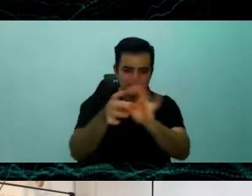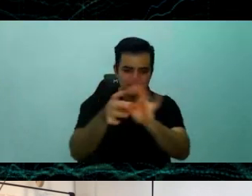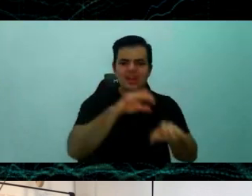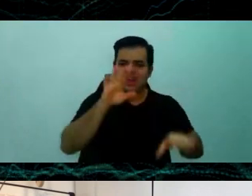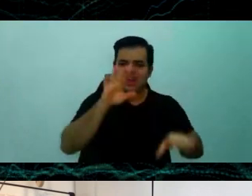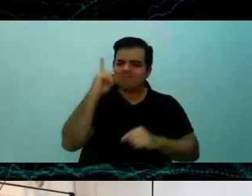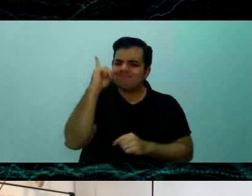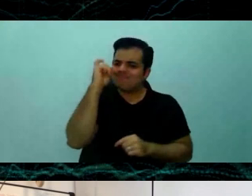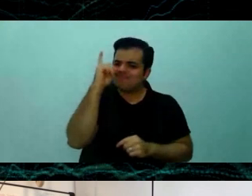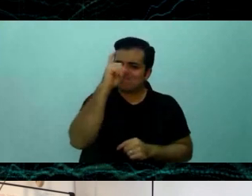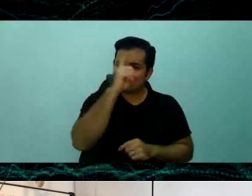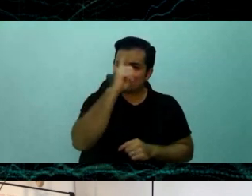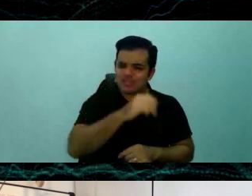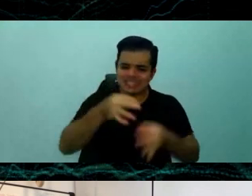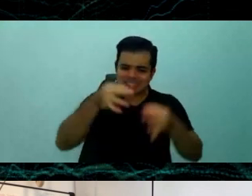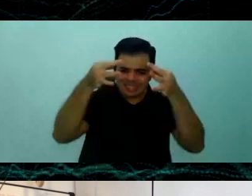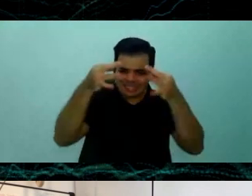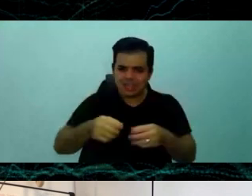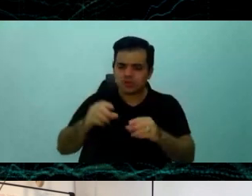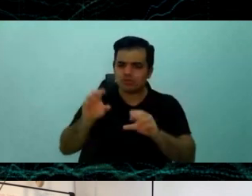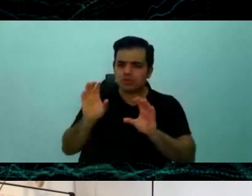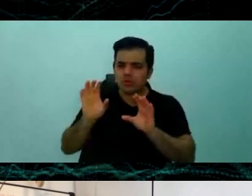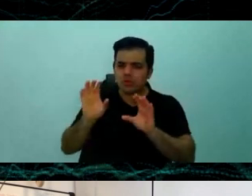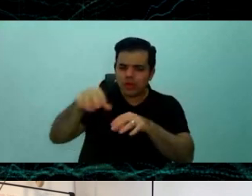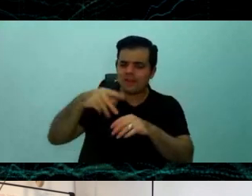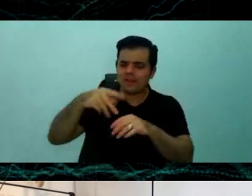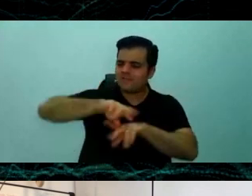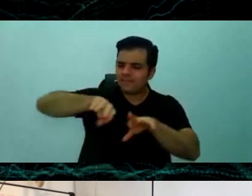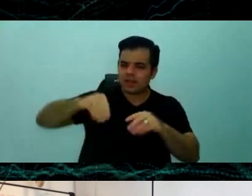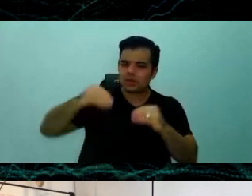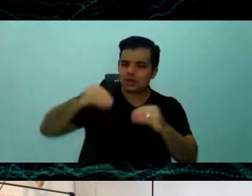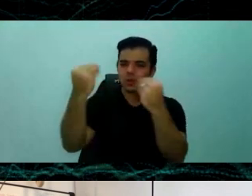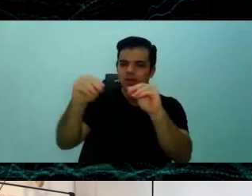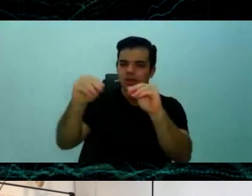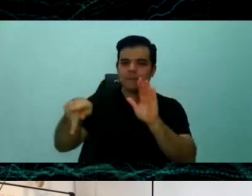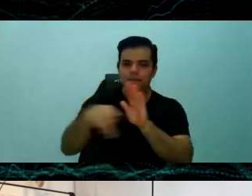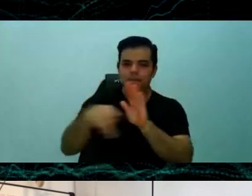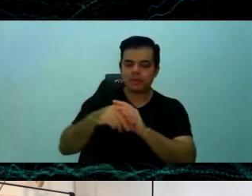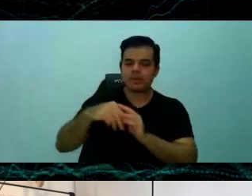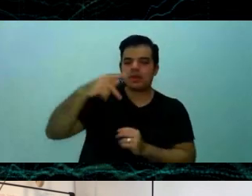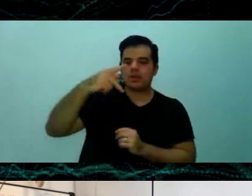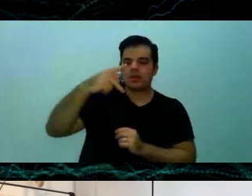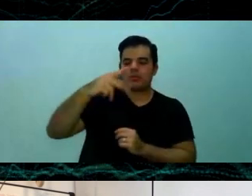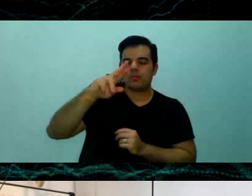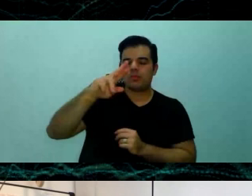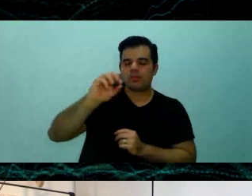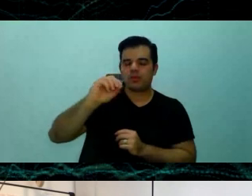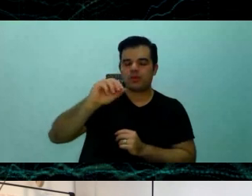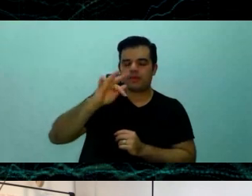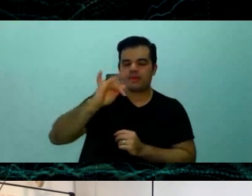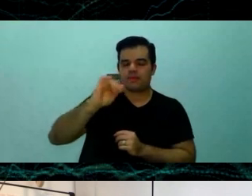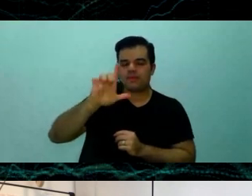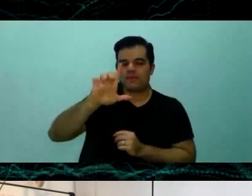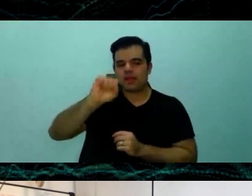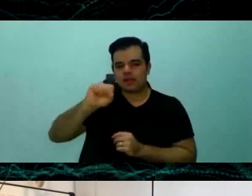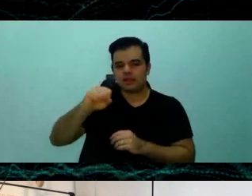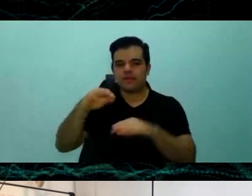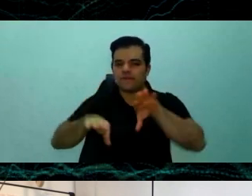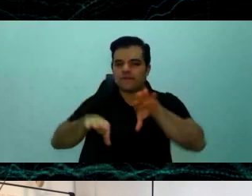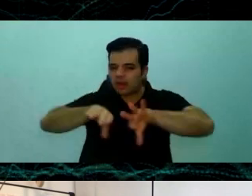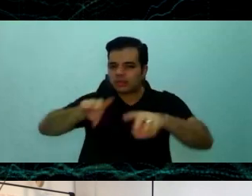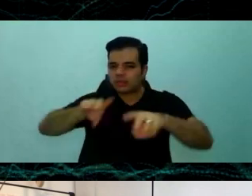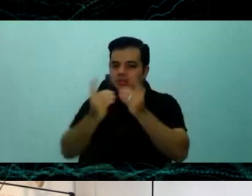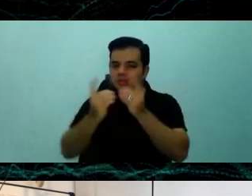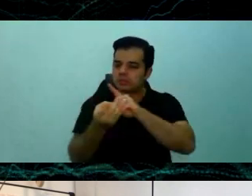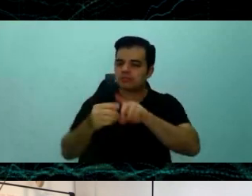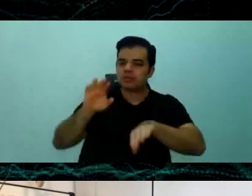os providers certos, né? Então, seria os profiles dos providers, ou seja, vamos dar um exemplo. Se eu tenho um ambiente de dev,